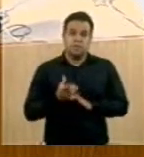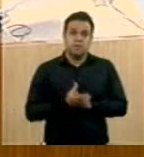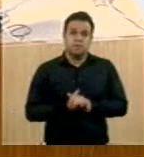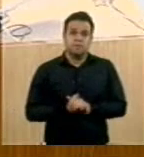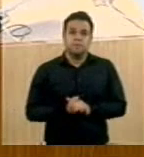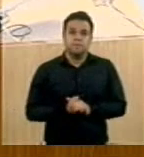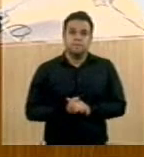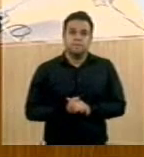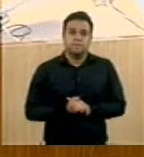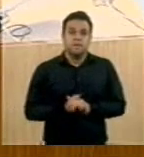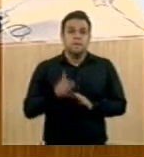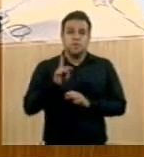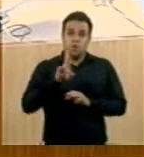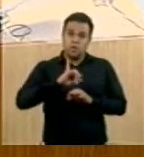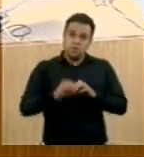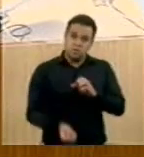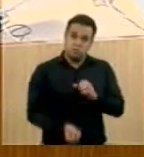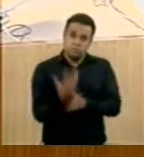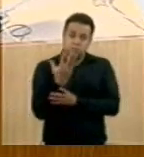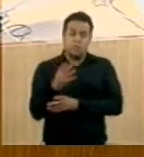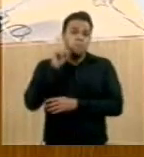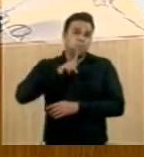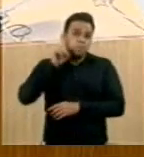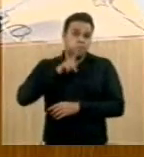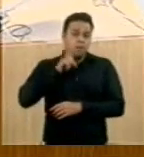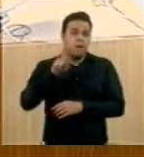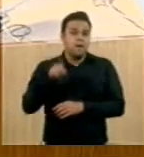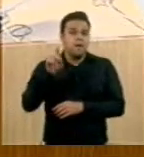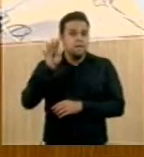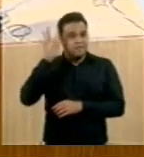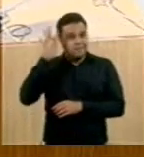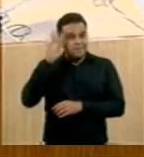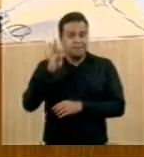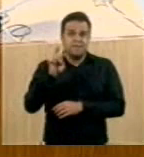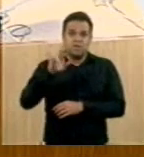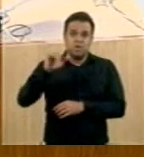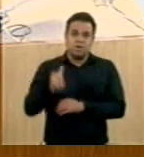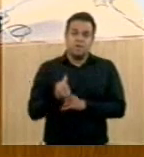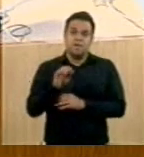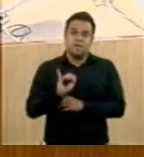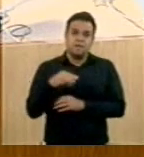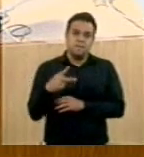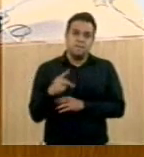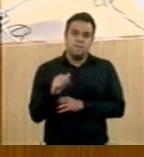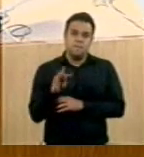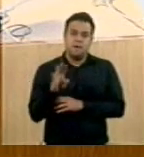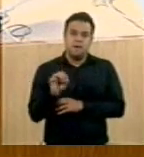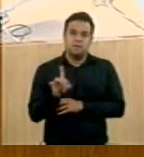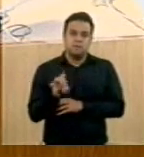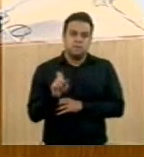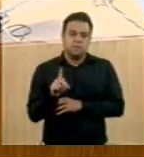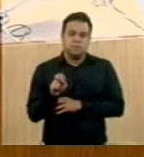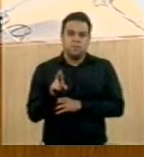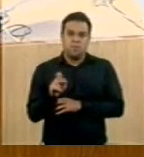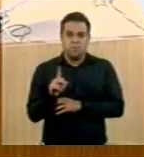emergida nos Estados Unidos, denominou-se de teoria do impacto desproporcional, especialmente